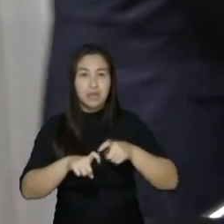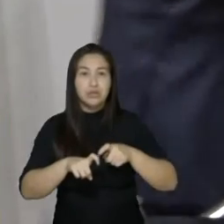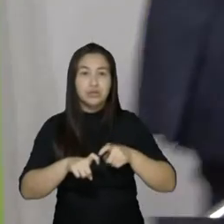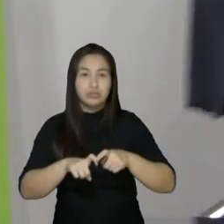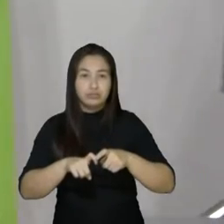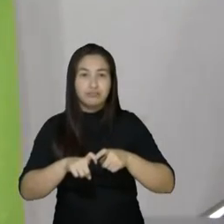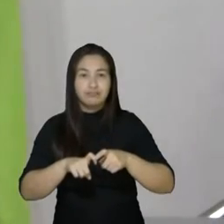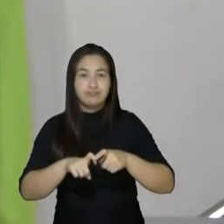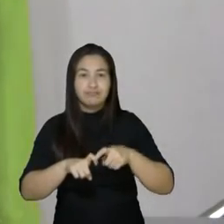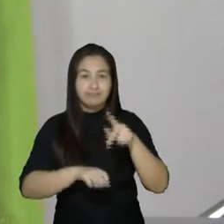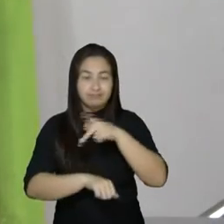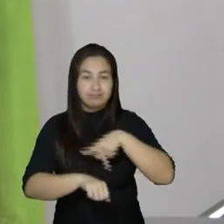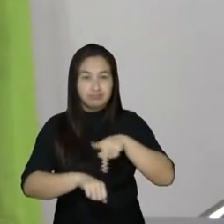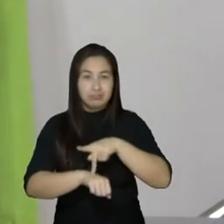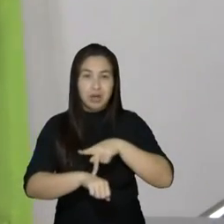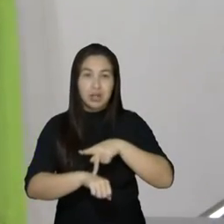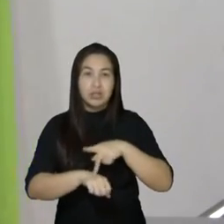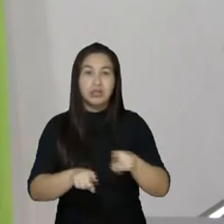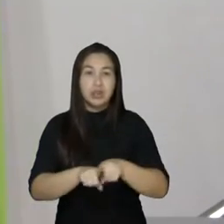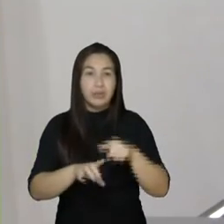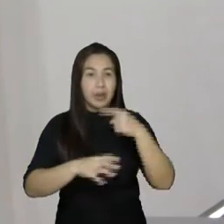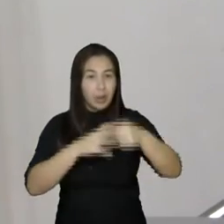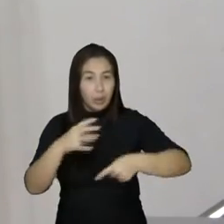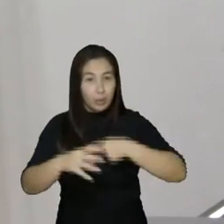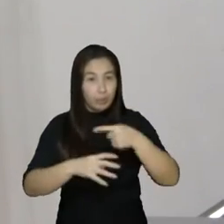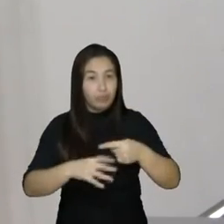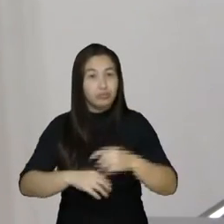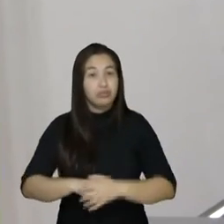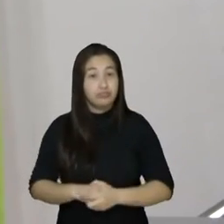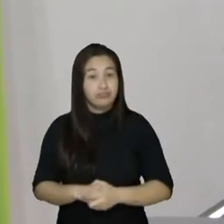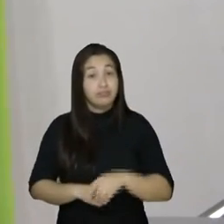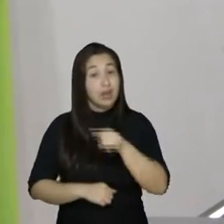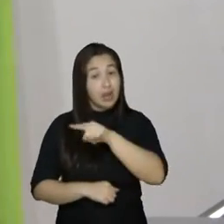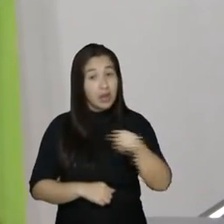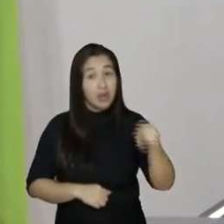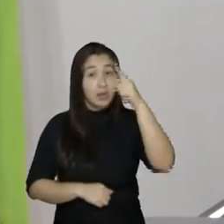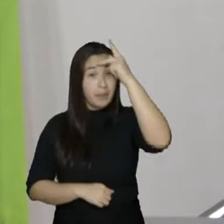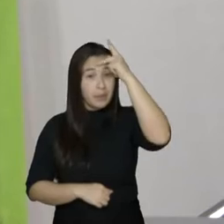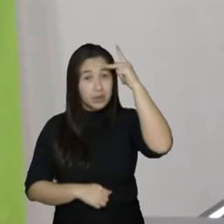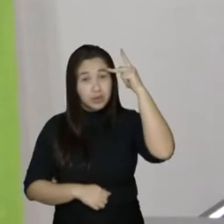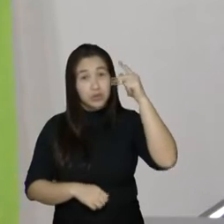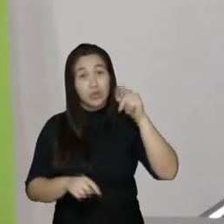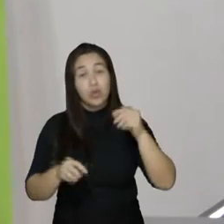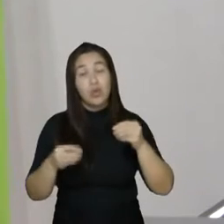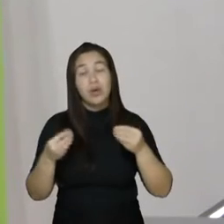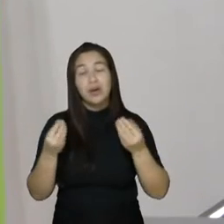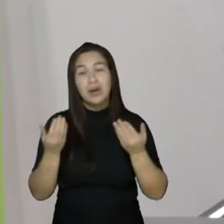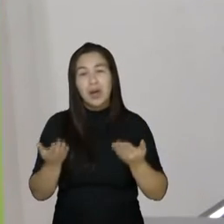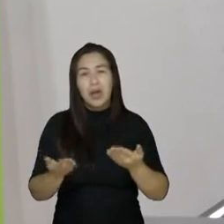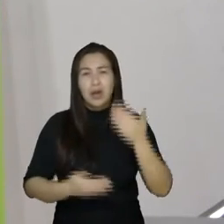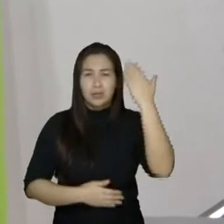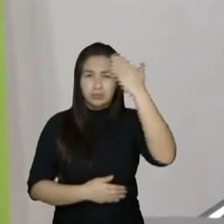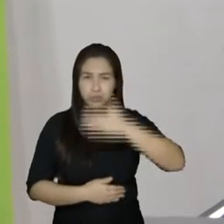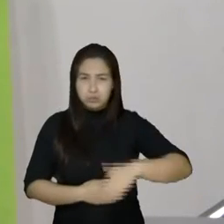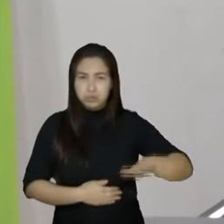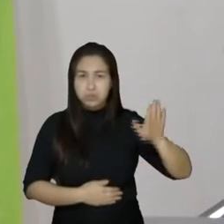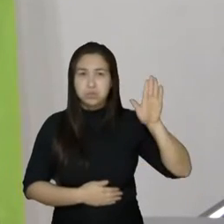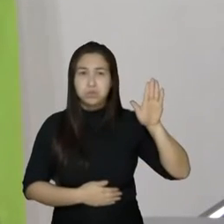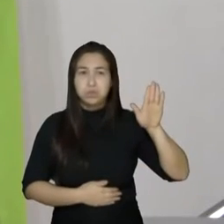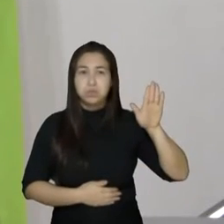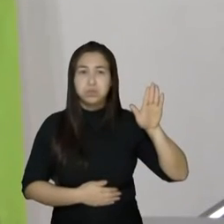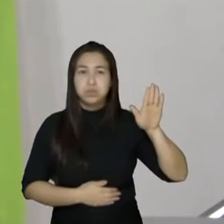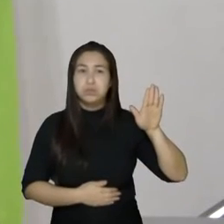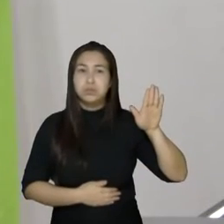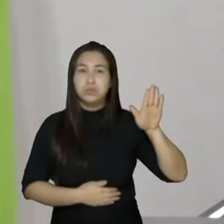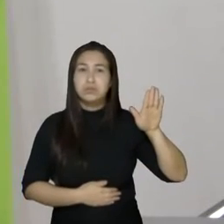do nosso país, do mundo, essas pessoas que fazem um juramento de